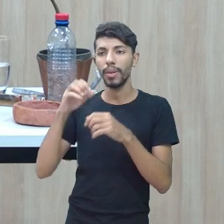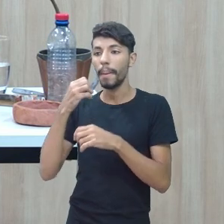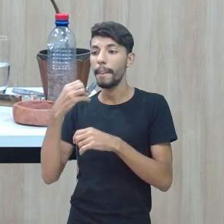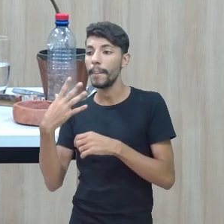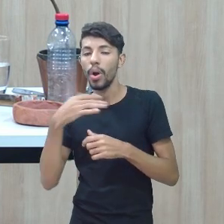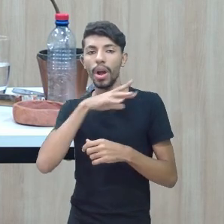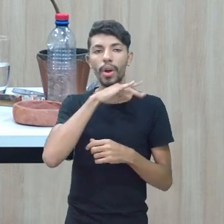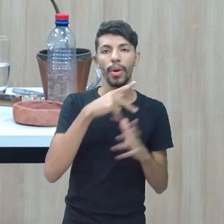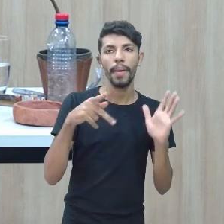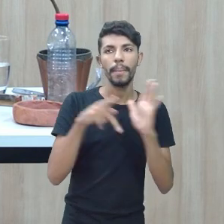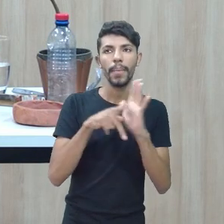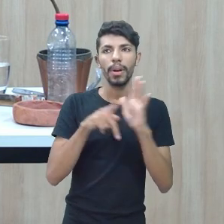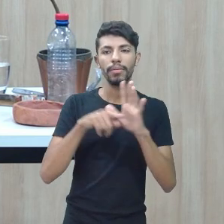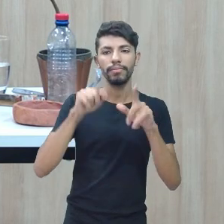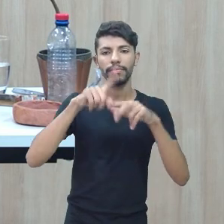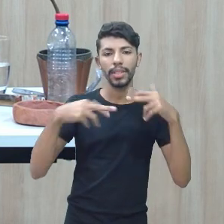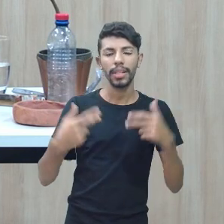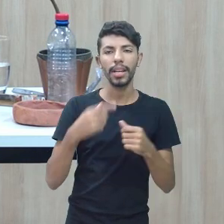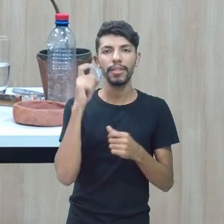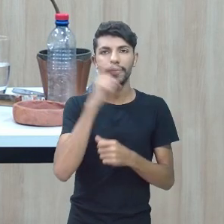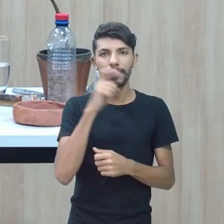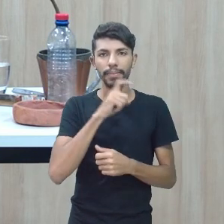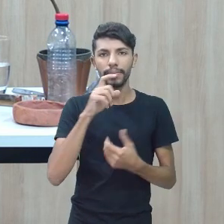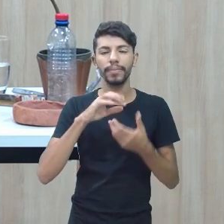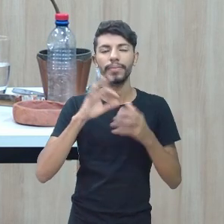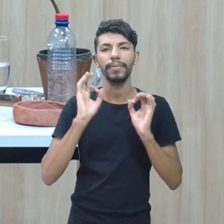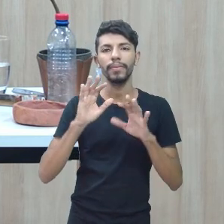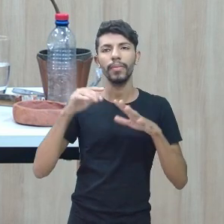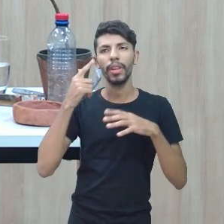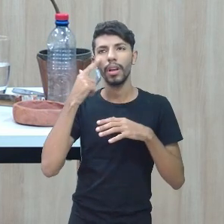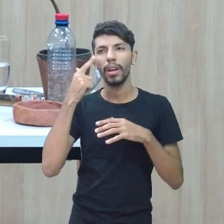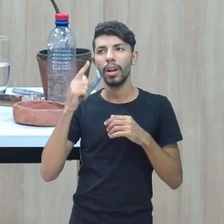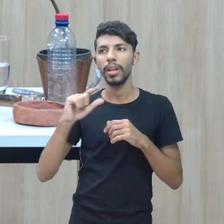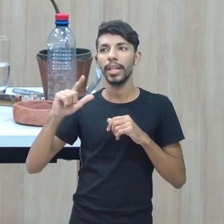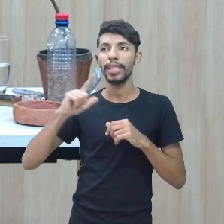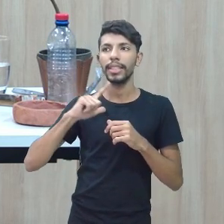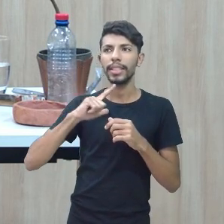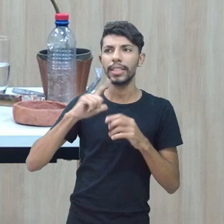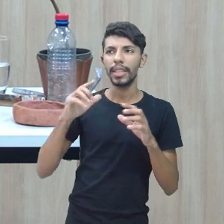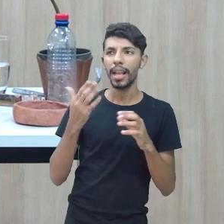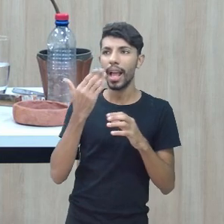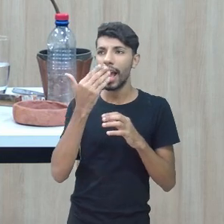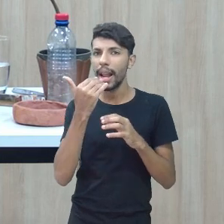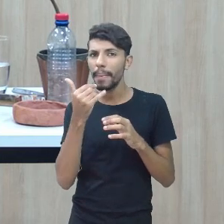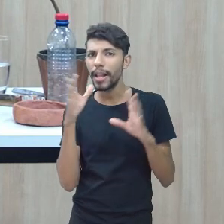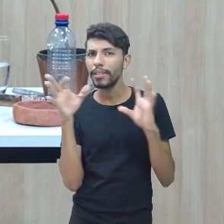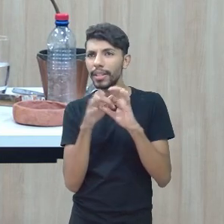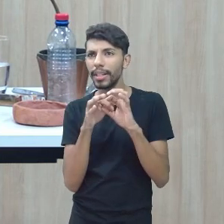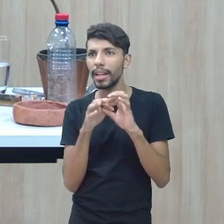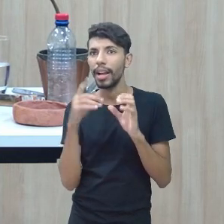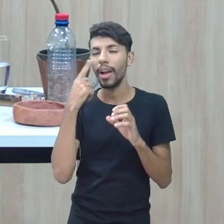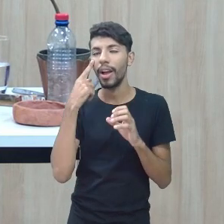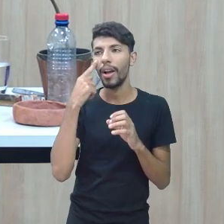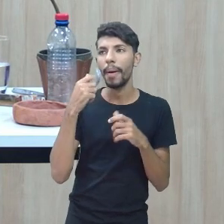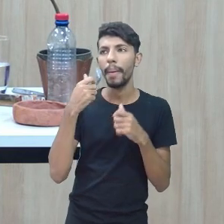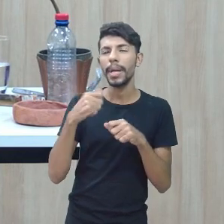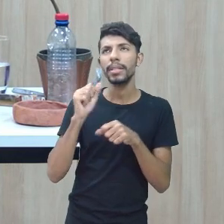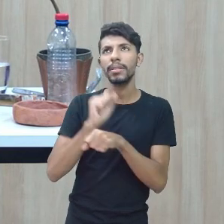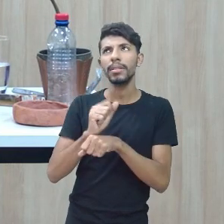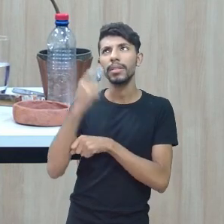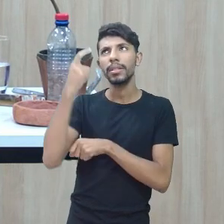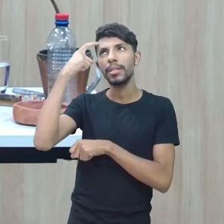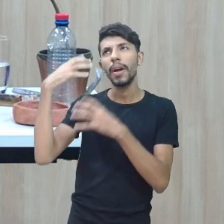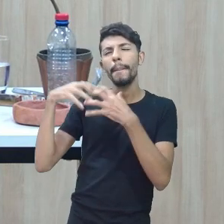sintéticos. Se tem alimento, né? Em relação aí aos materiais sintéticos. E aí é preciso a gente parar para